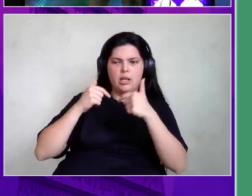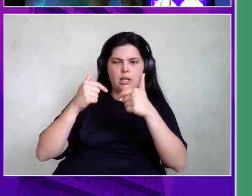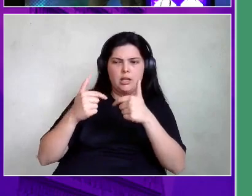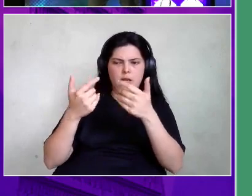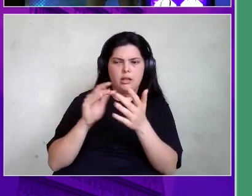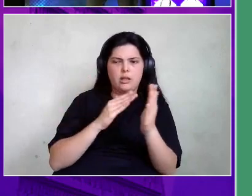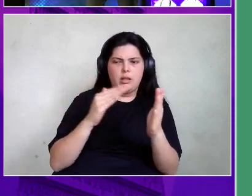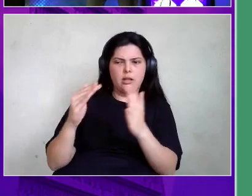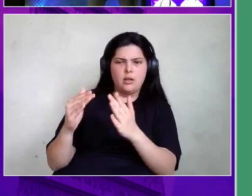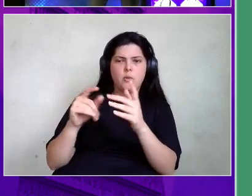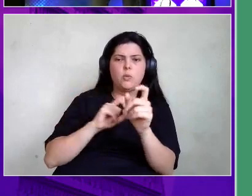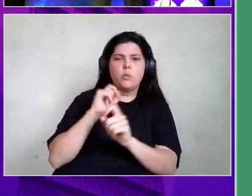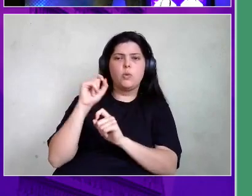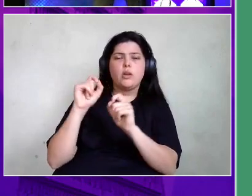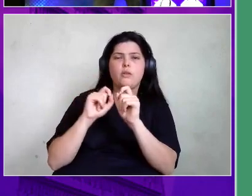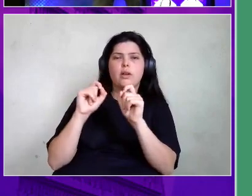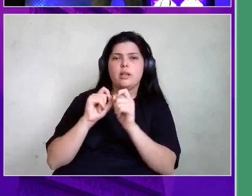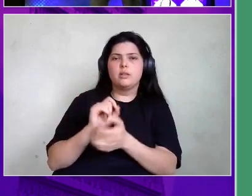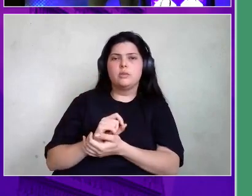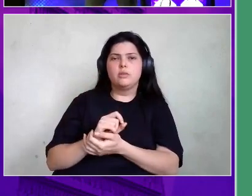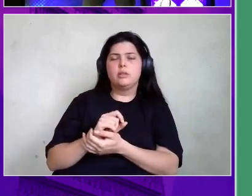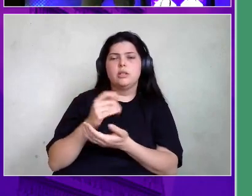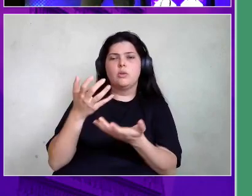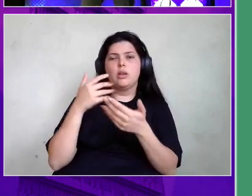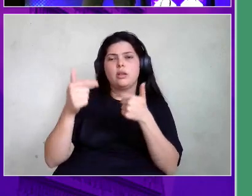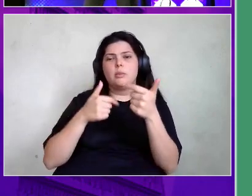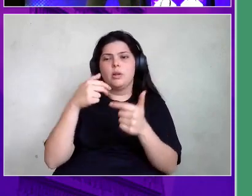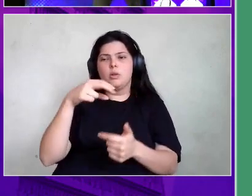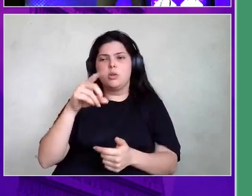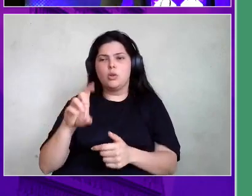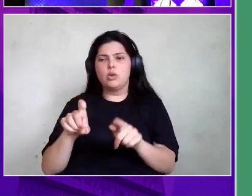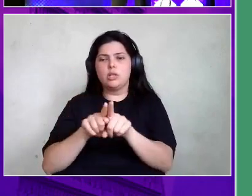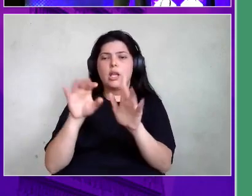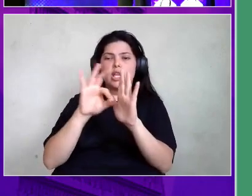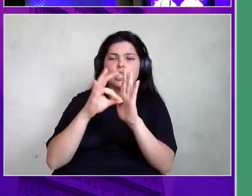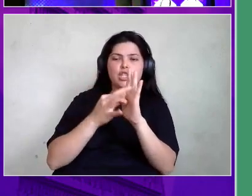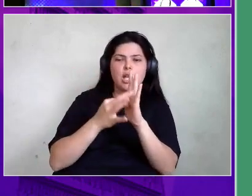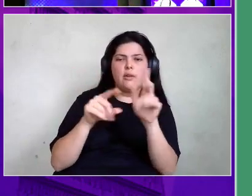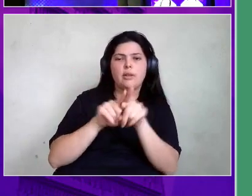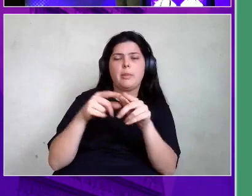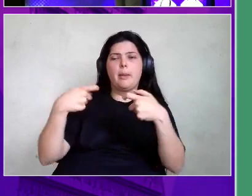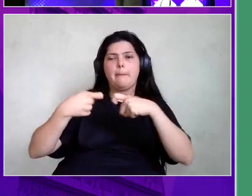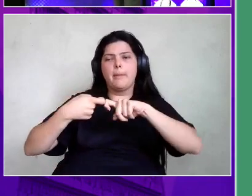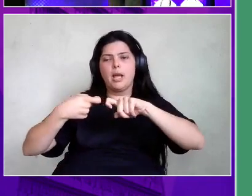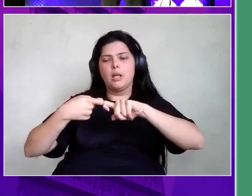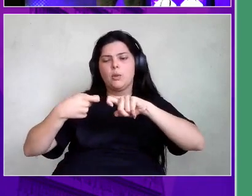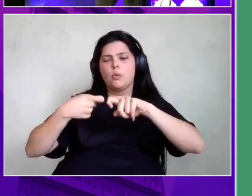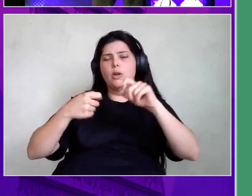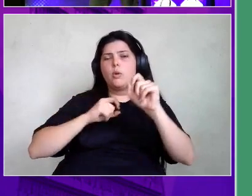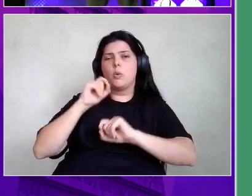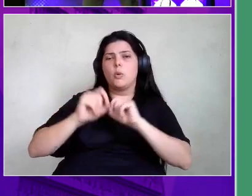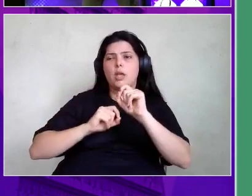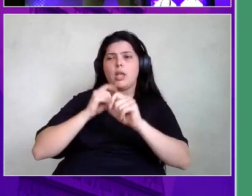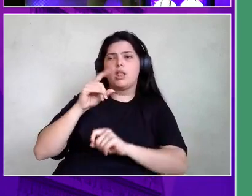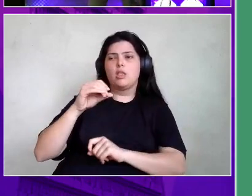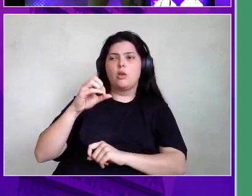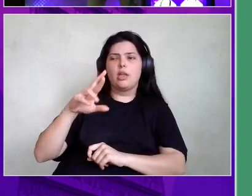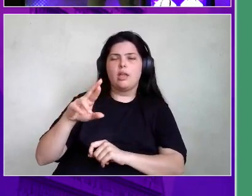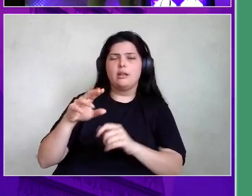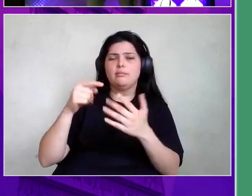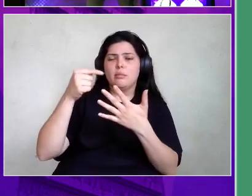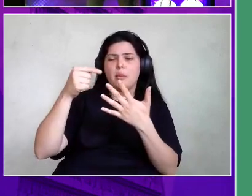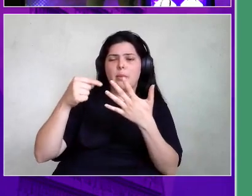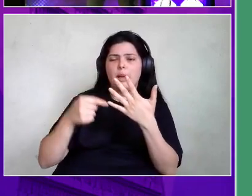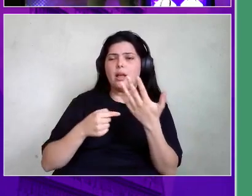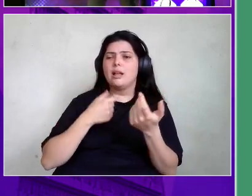que eu executo ali? Eu estou trabalhando com Node, eu estou trabalhando com Java, eu estou trabalhando com Python, eu estou trabalhando aqui com Docker. todas essas coisas que estão